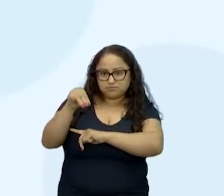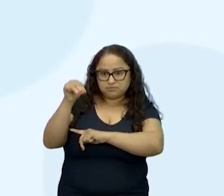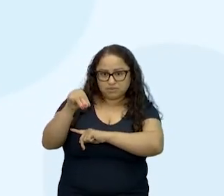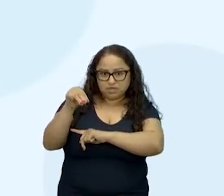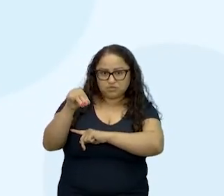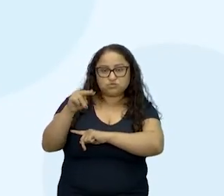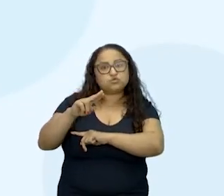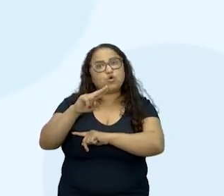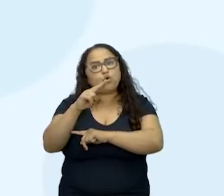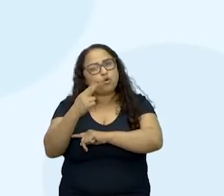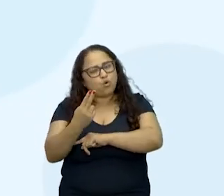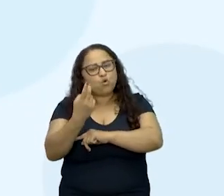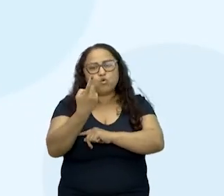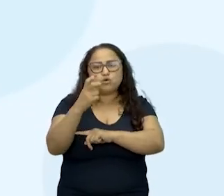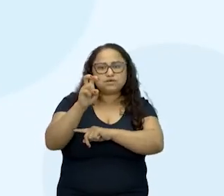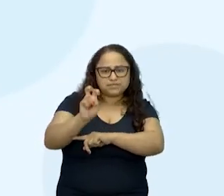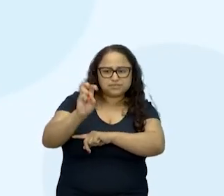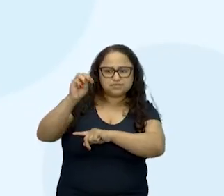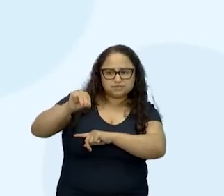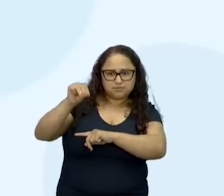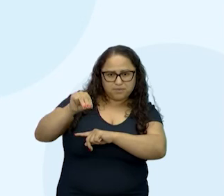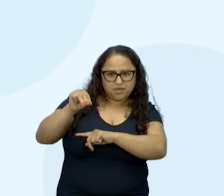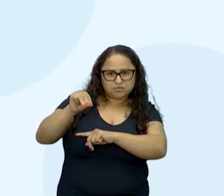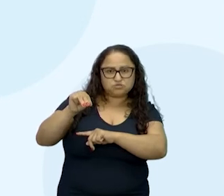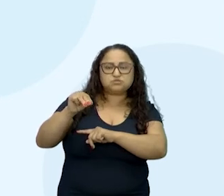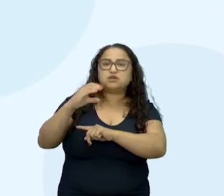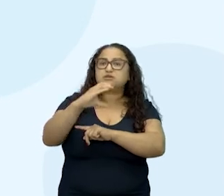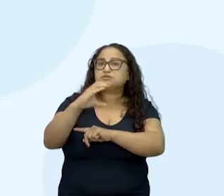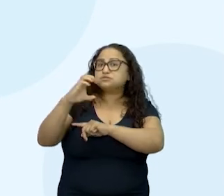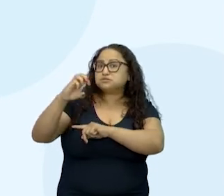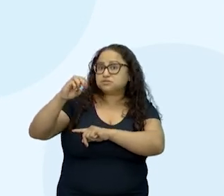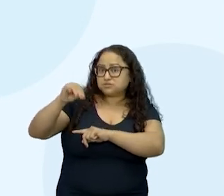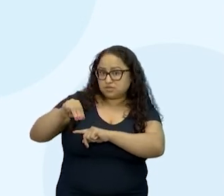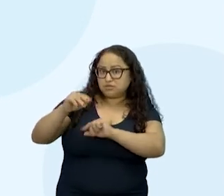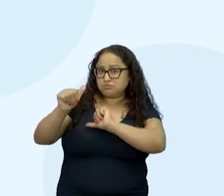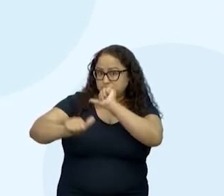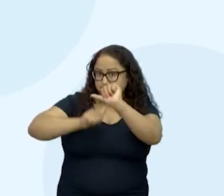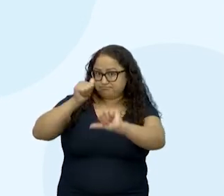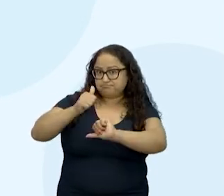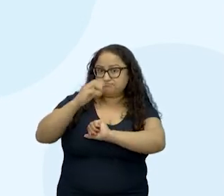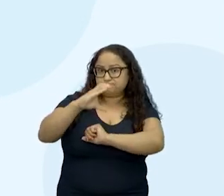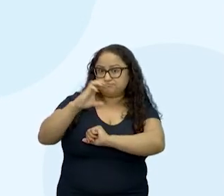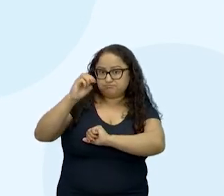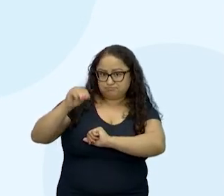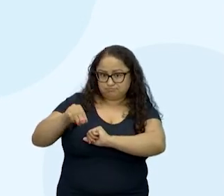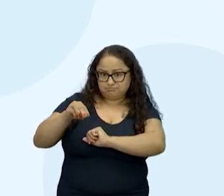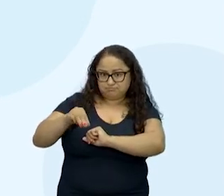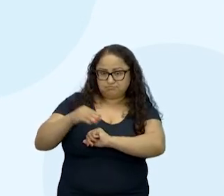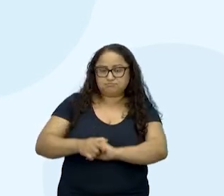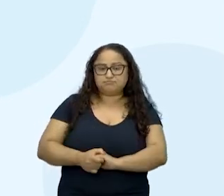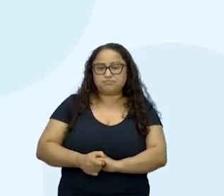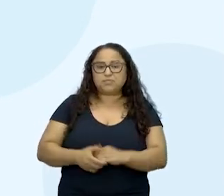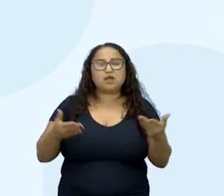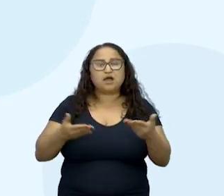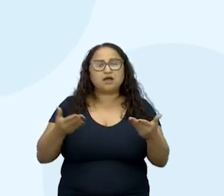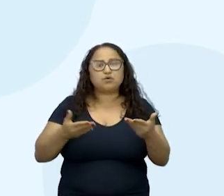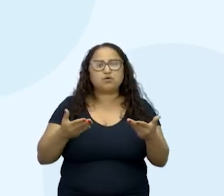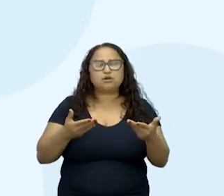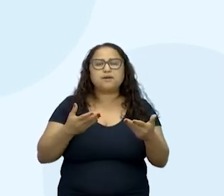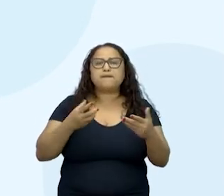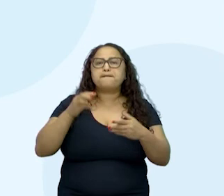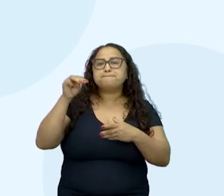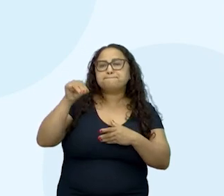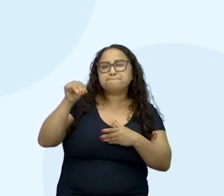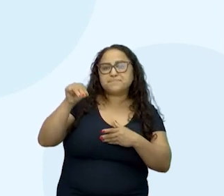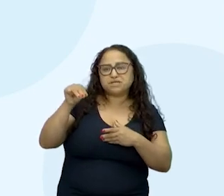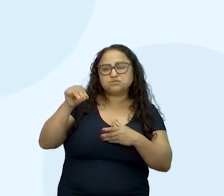ou 15 metros, tanto faz, em centímetros, tá? Então, vou começar com 10 metros, que é mais fácil. Transformar de metro para